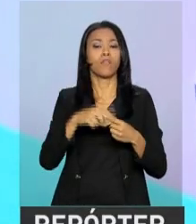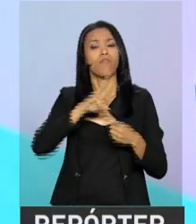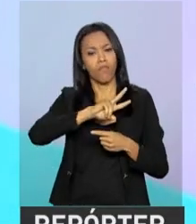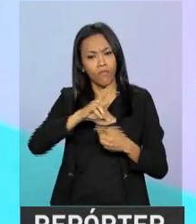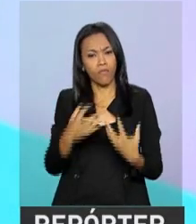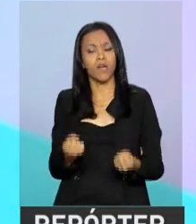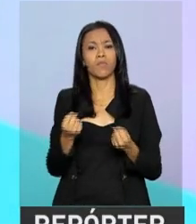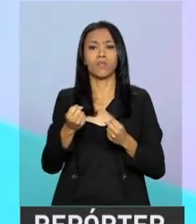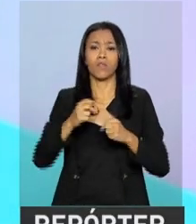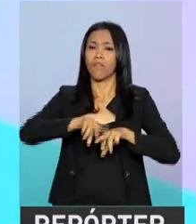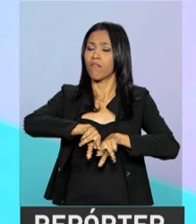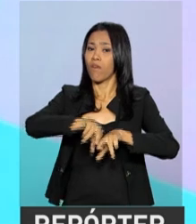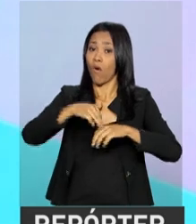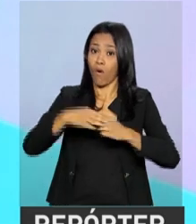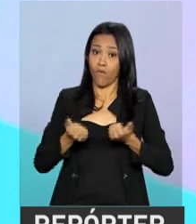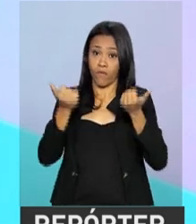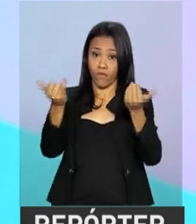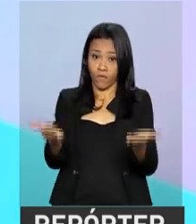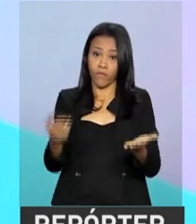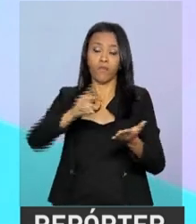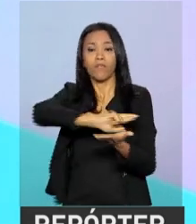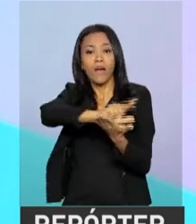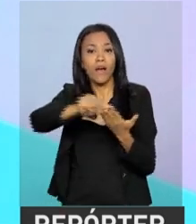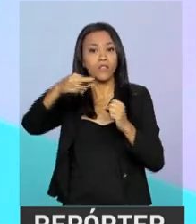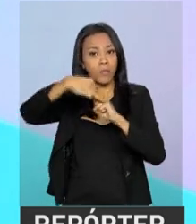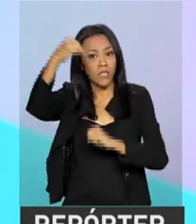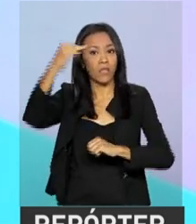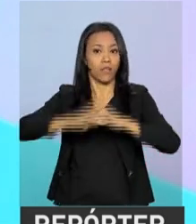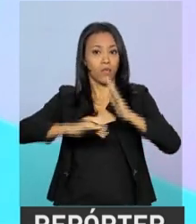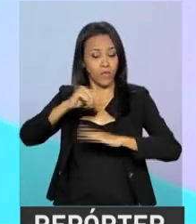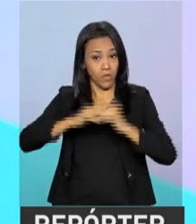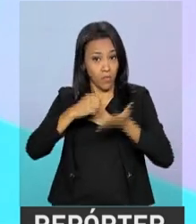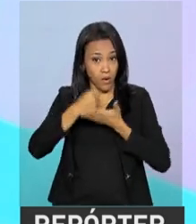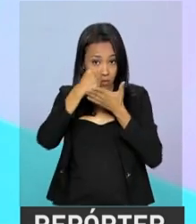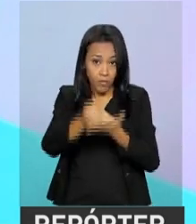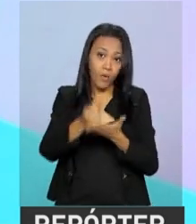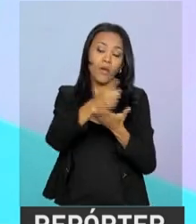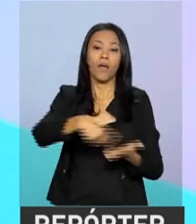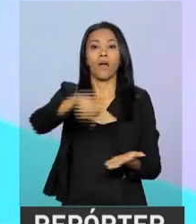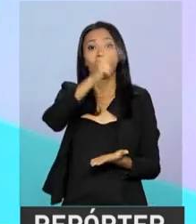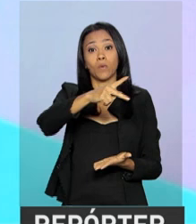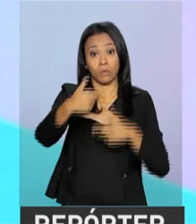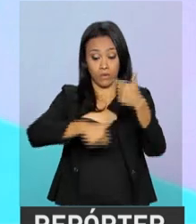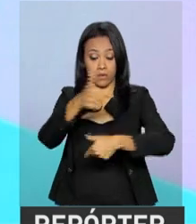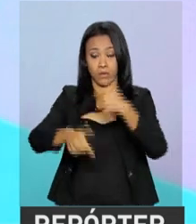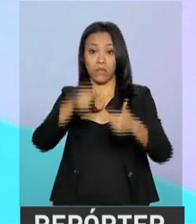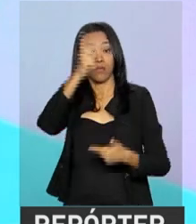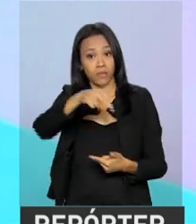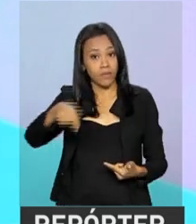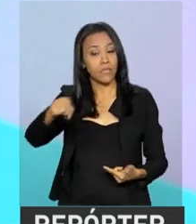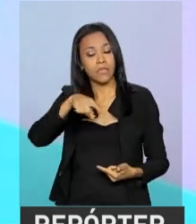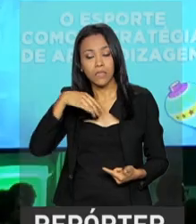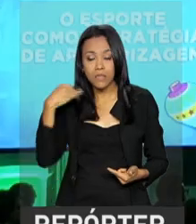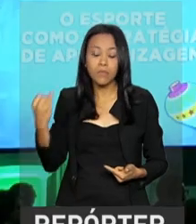profissionais para apoiar o desenvolvimento profissional do trabalho docente que sem dúvida é muito